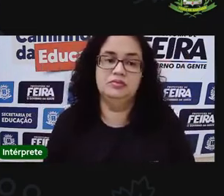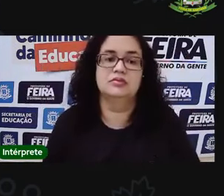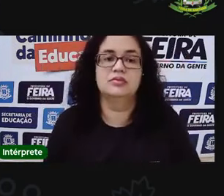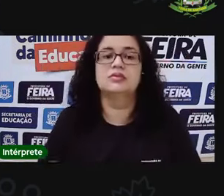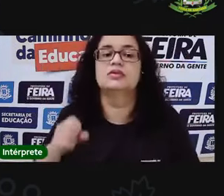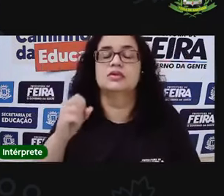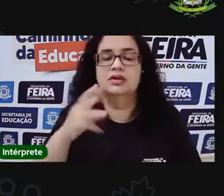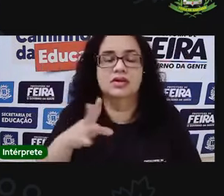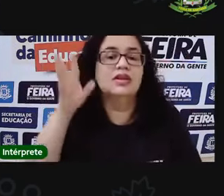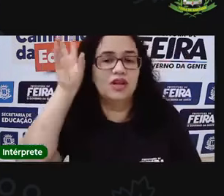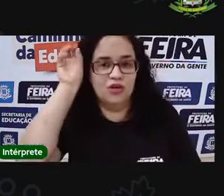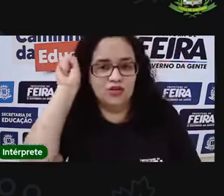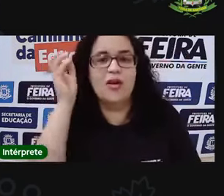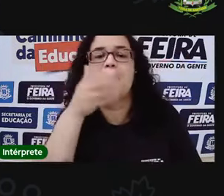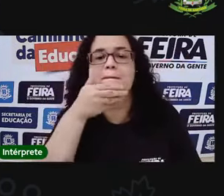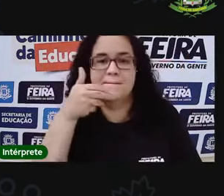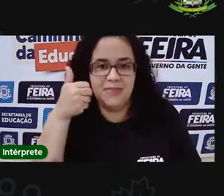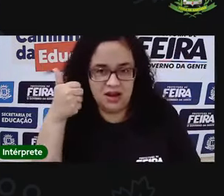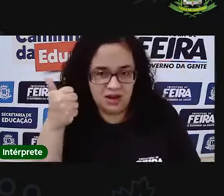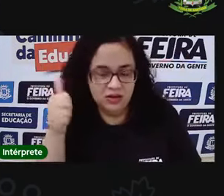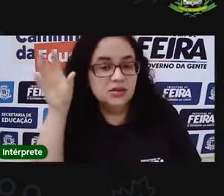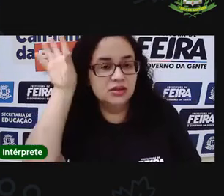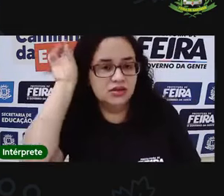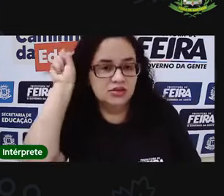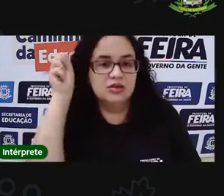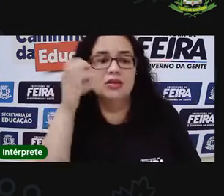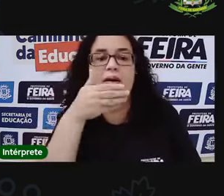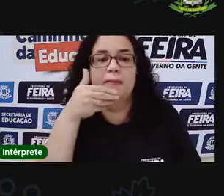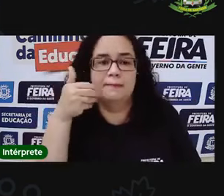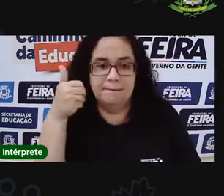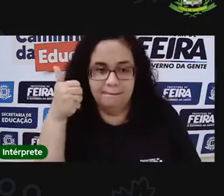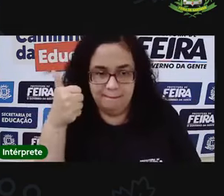Vocês estão me ouvindo melhor agora?